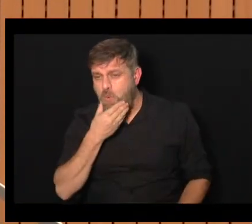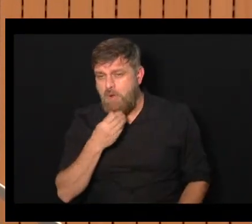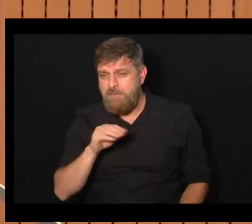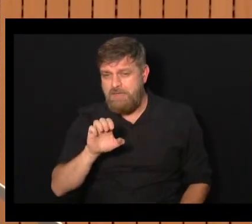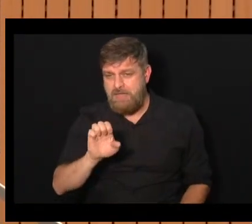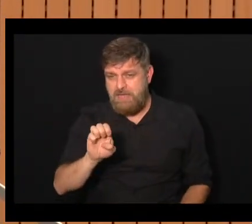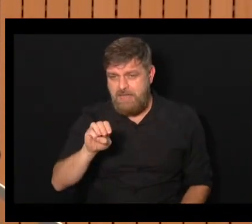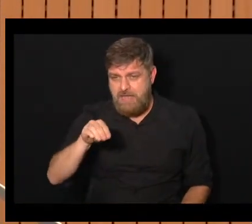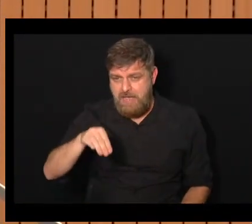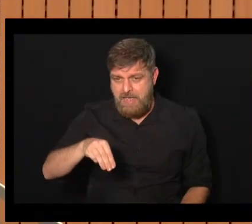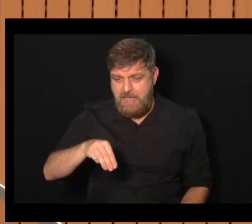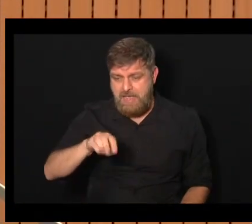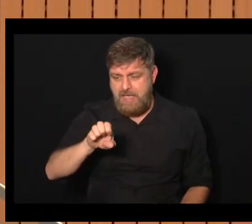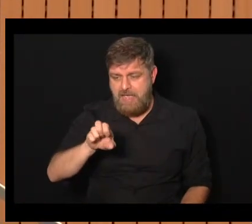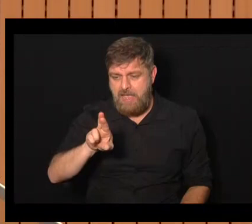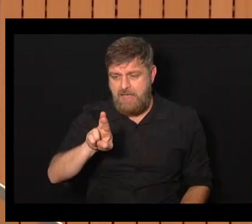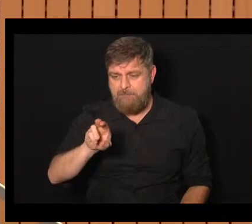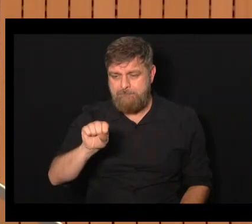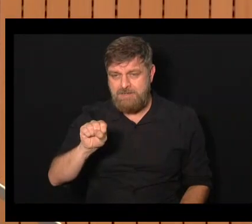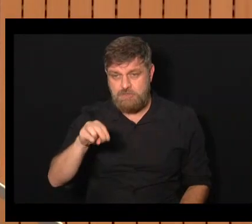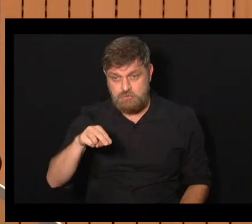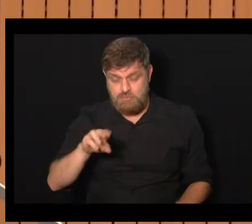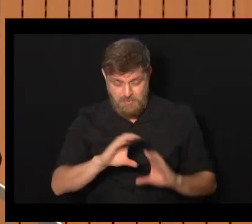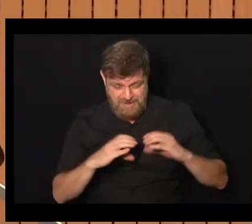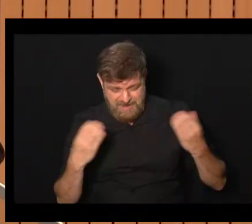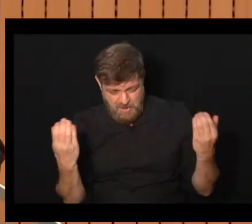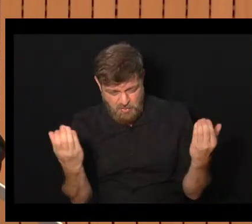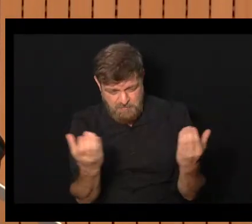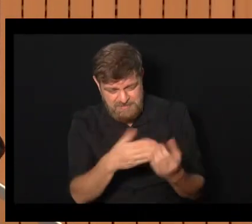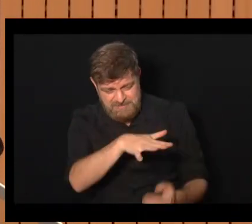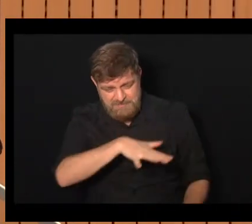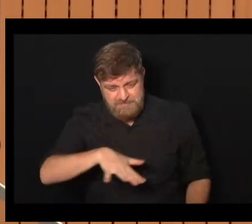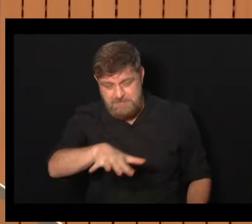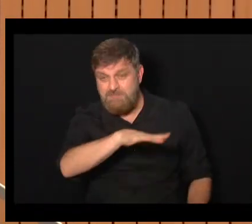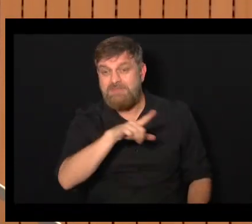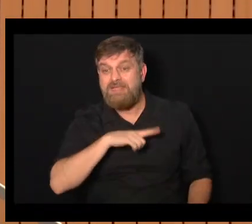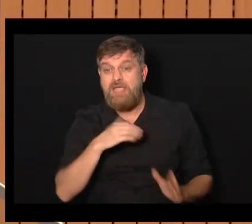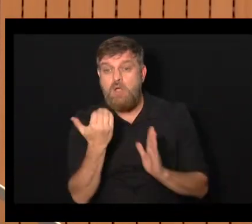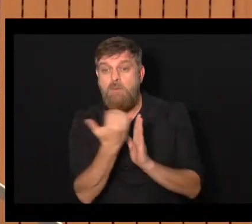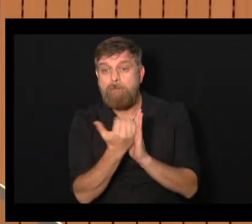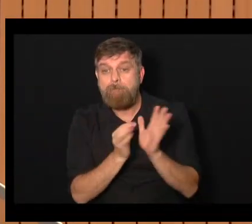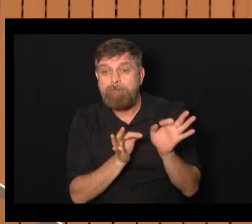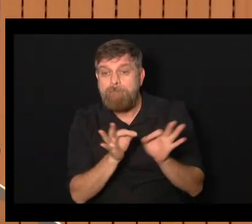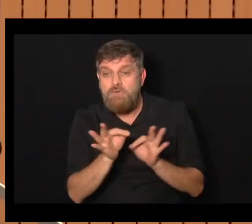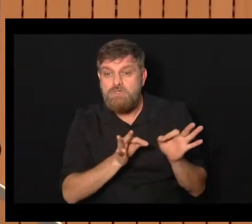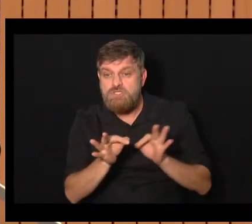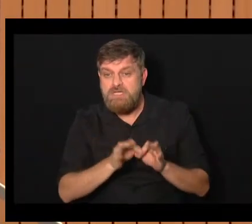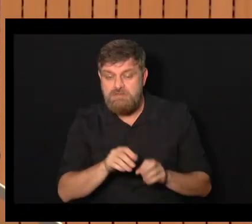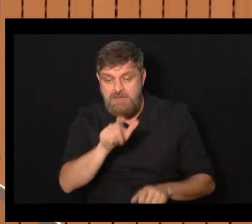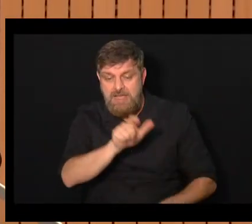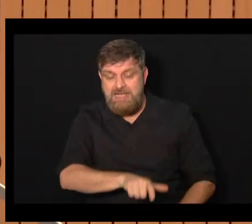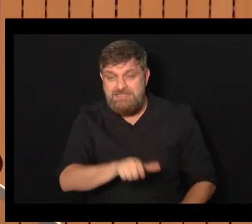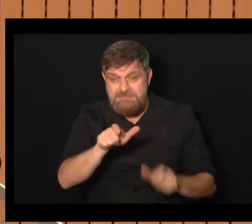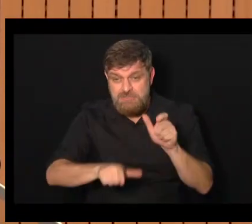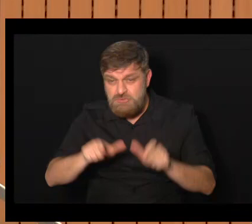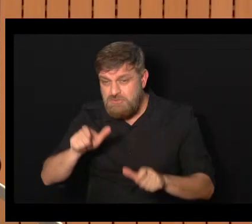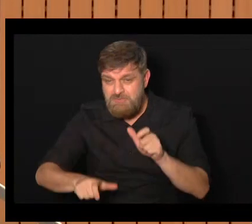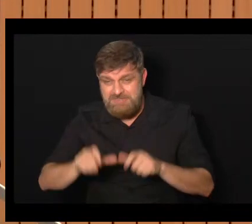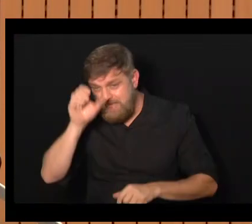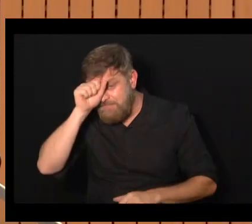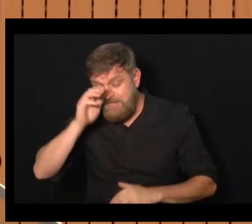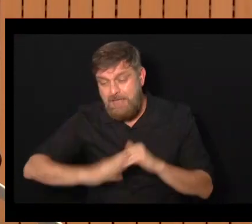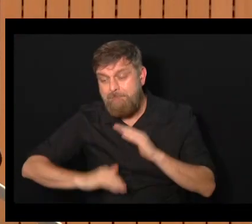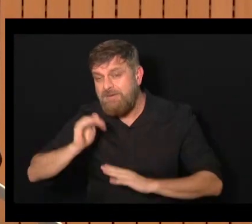também para aquela comunidade, para aquela região, um projeto de capoeira, onde as pessoas também vão poder